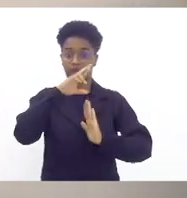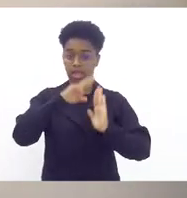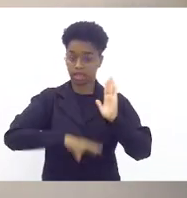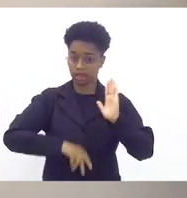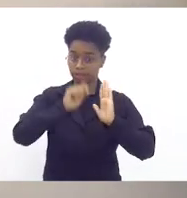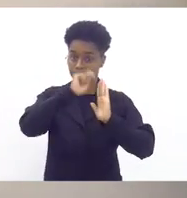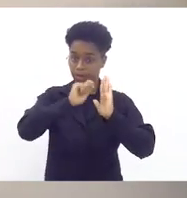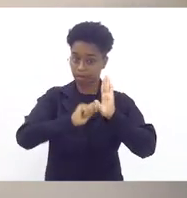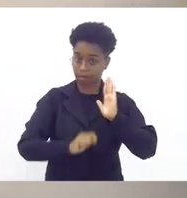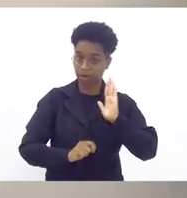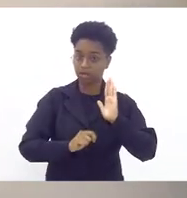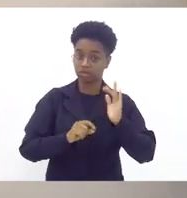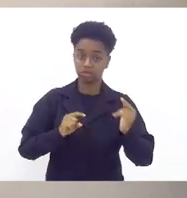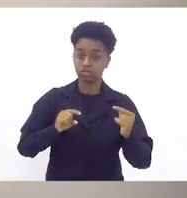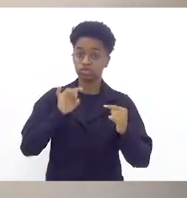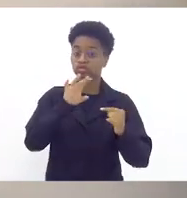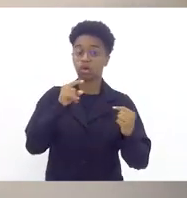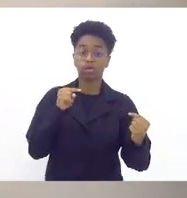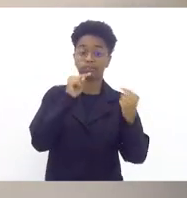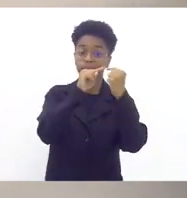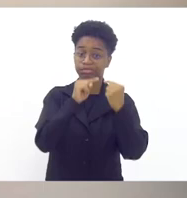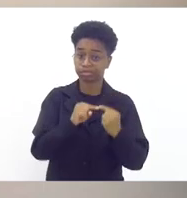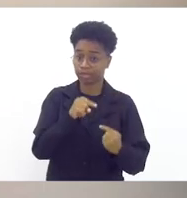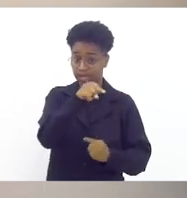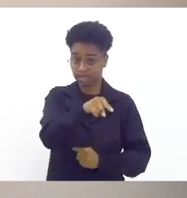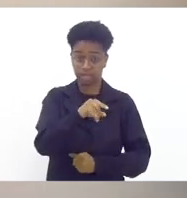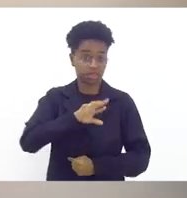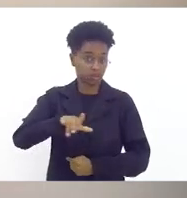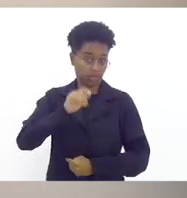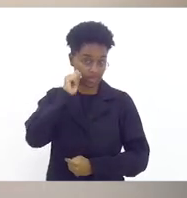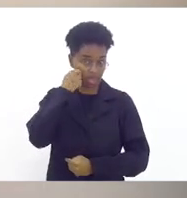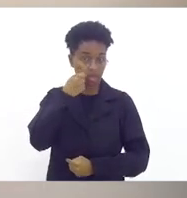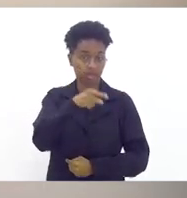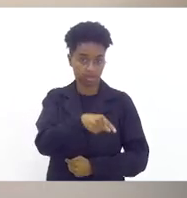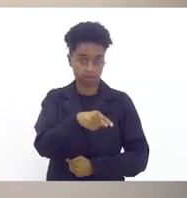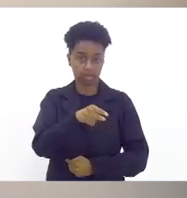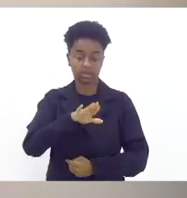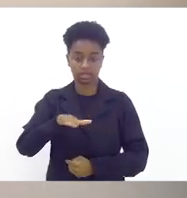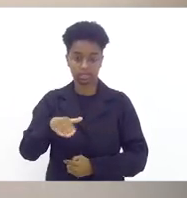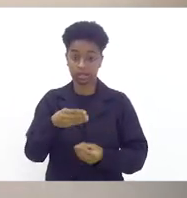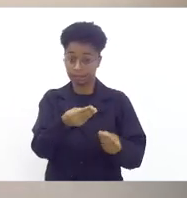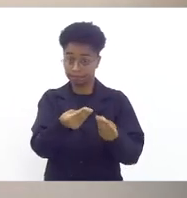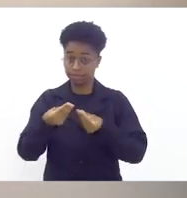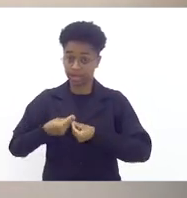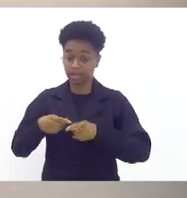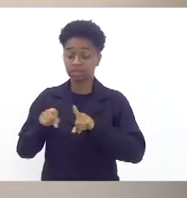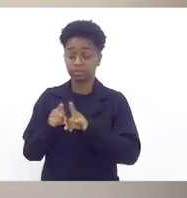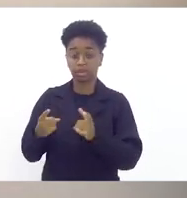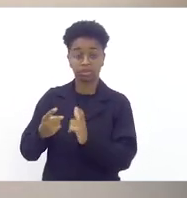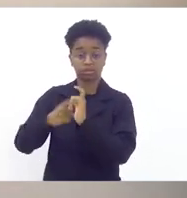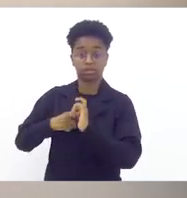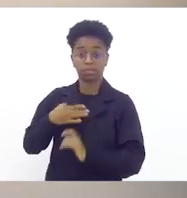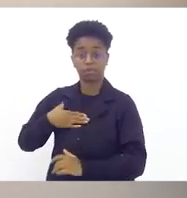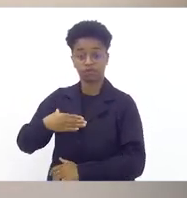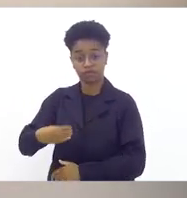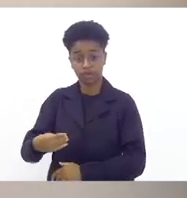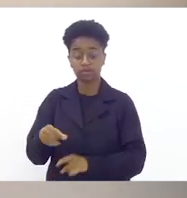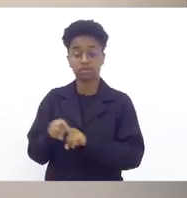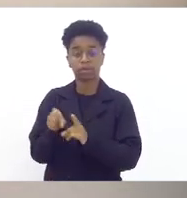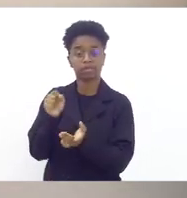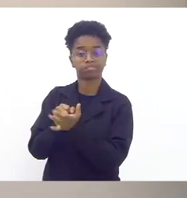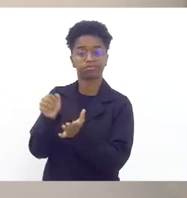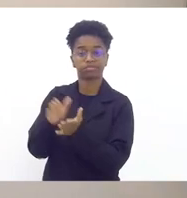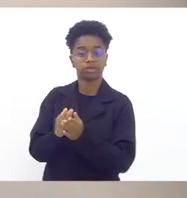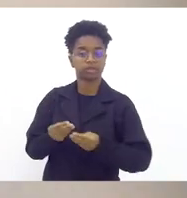baseado no relato da outra criança, que é não negra, enviaram para mim e suspenderam o meu filho e a divertiram